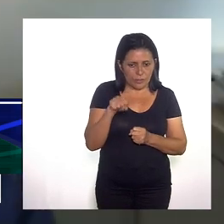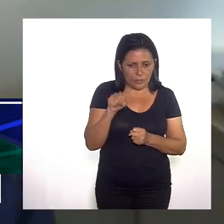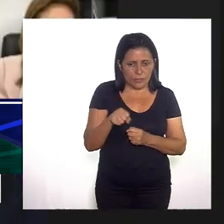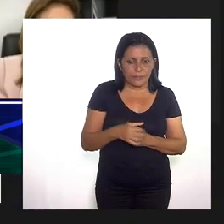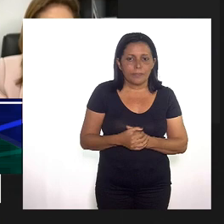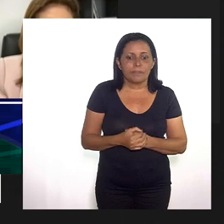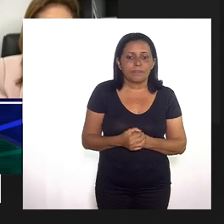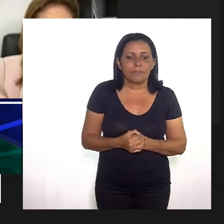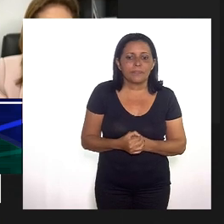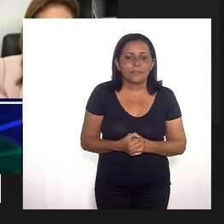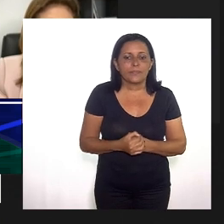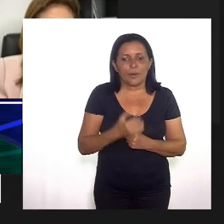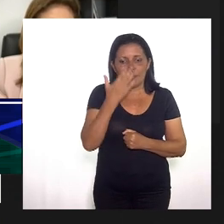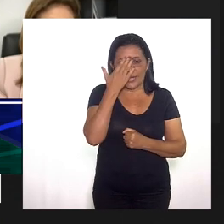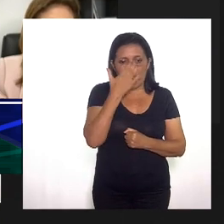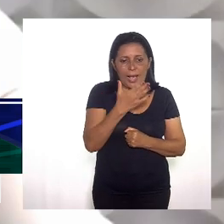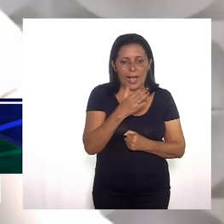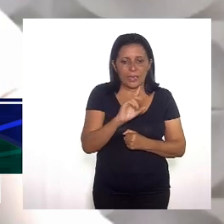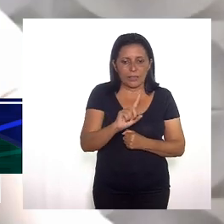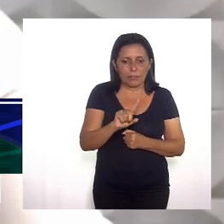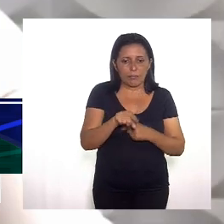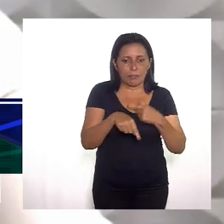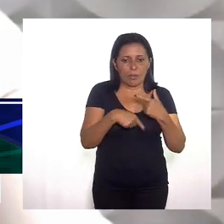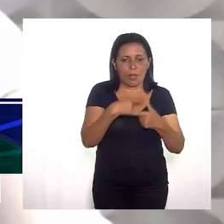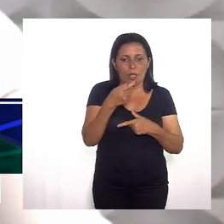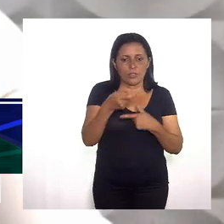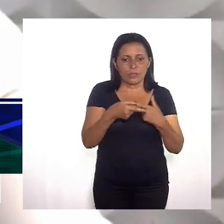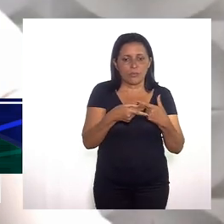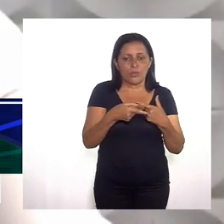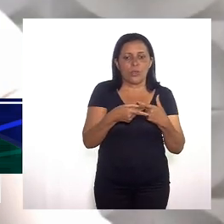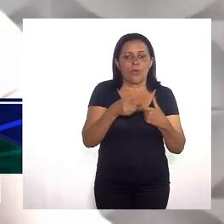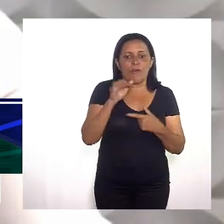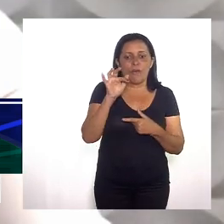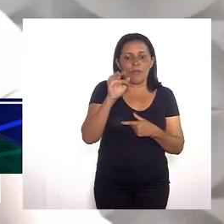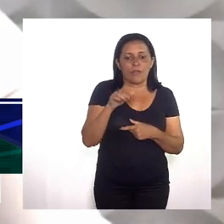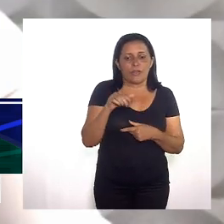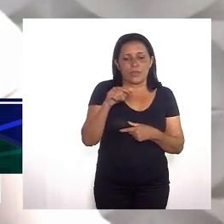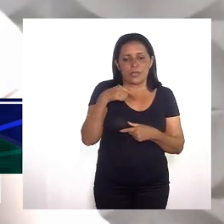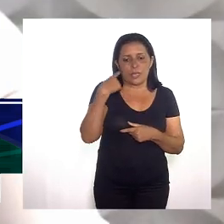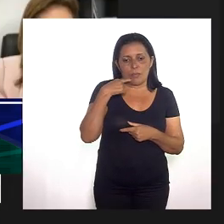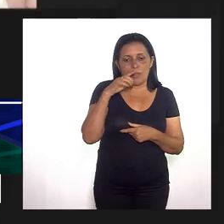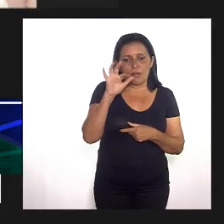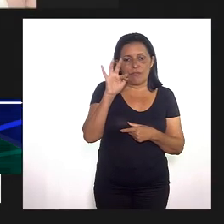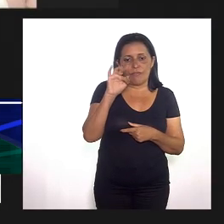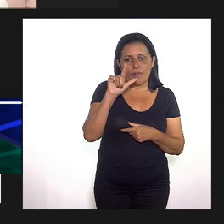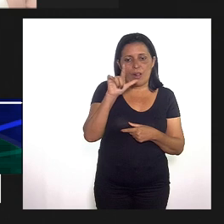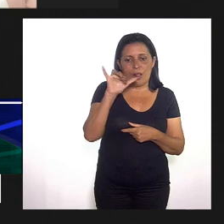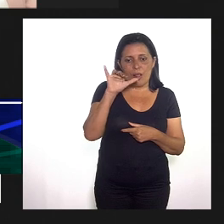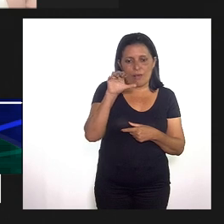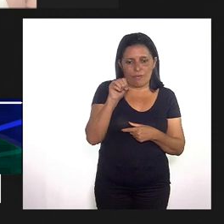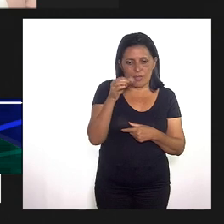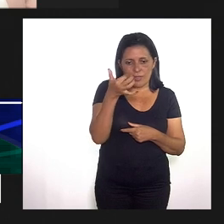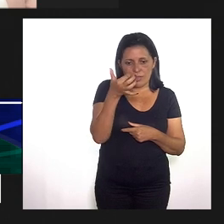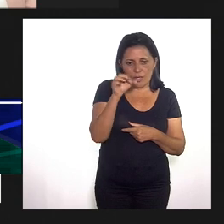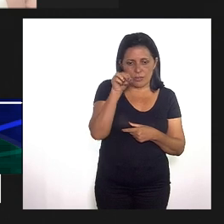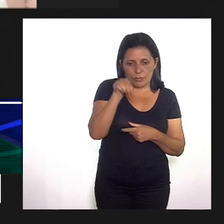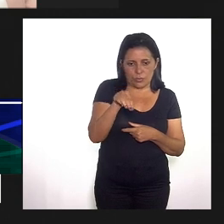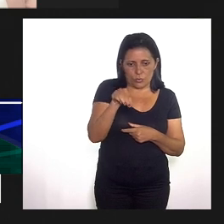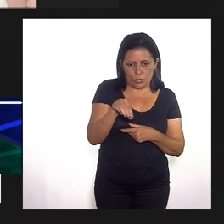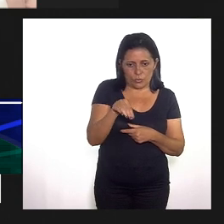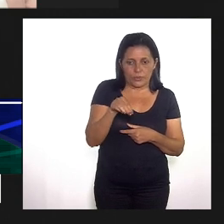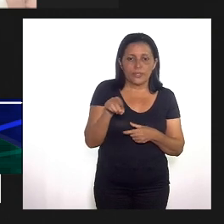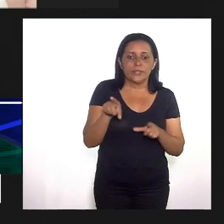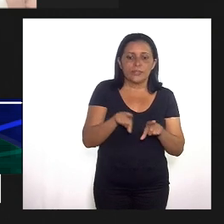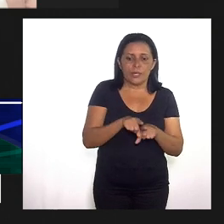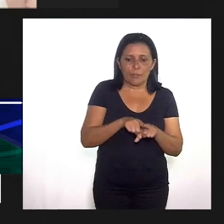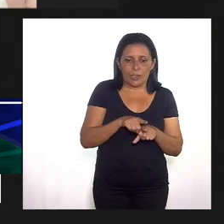presidente? Obrigada. Então, o próximo orador inscrito é o deputado Flávio Serafini. Vossa Excelência tem 10 minutos. Deputada Célia,